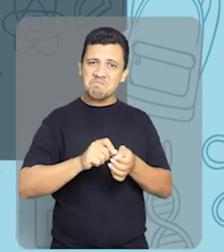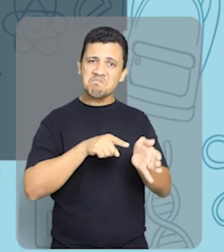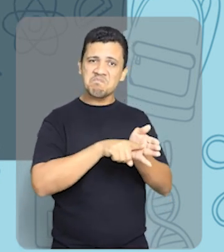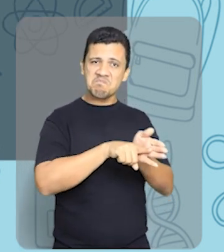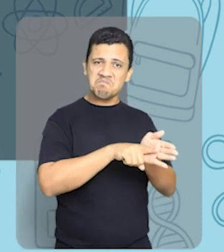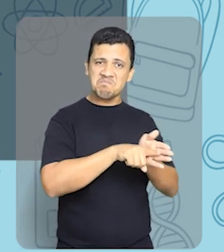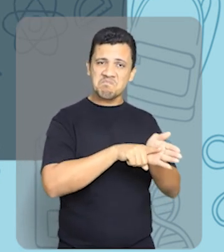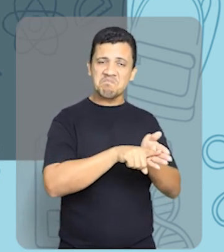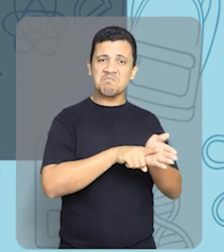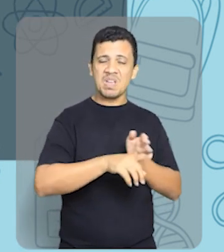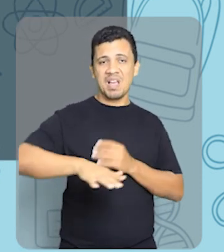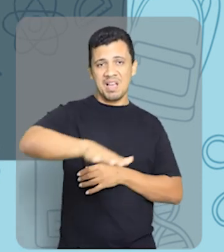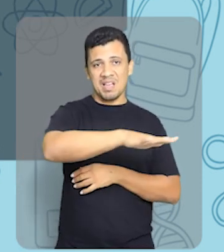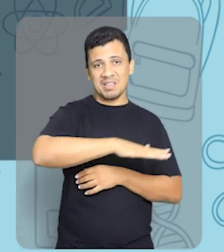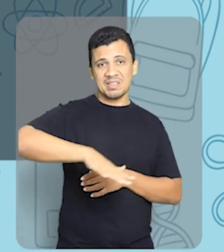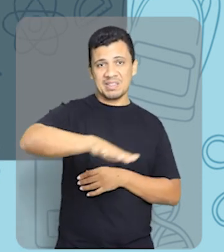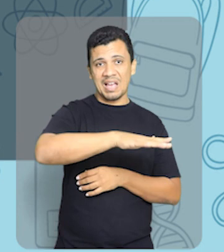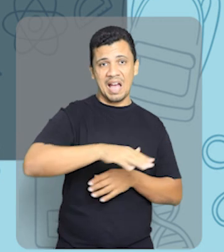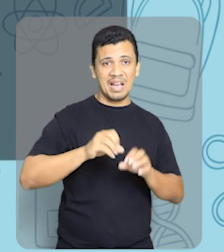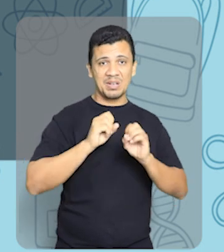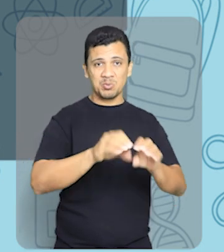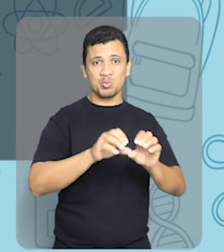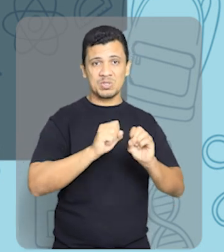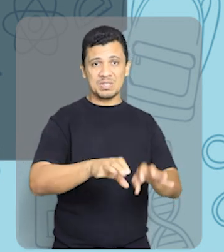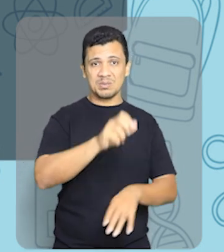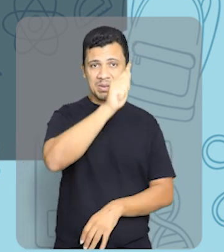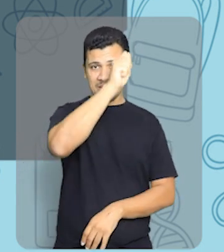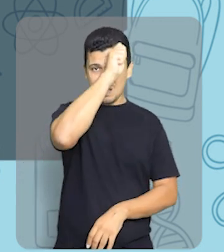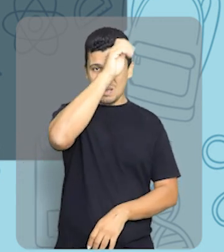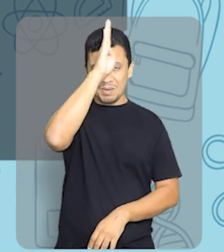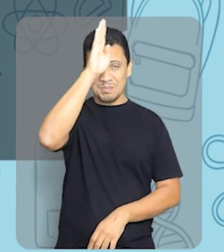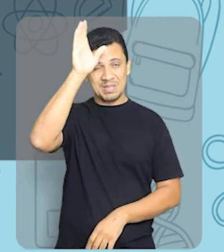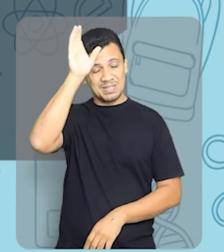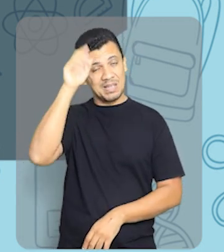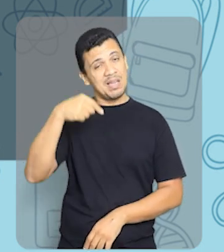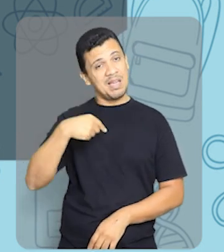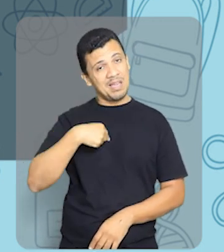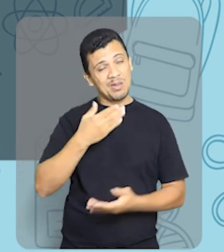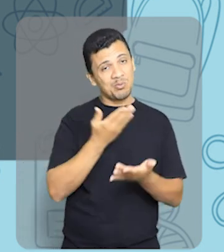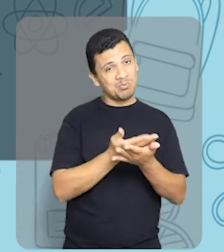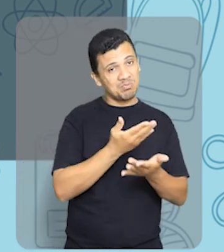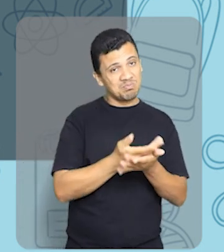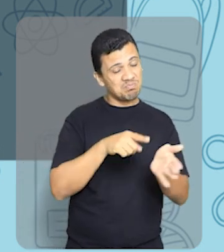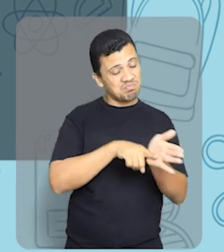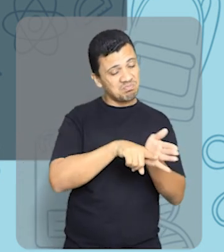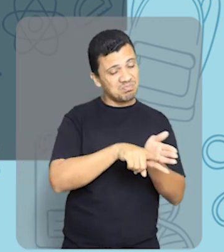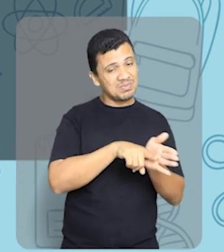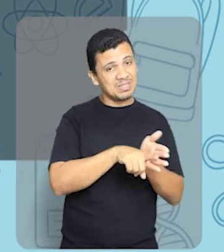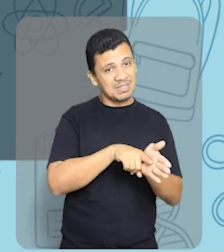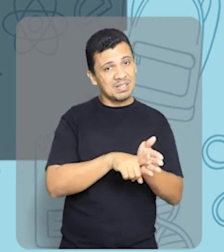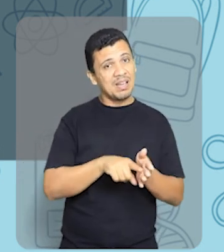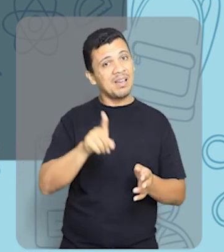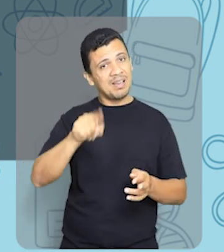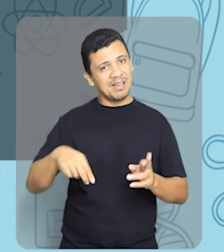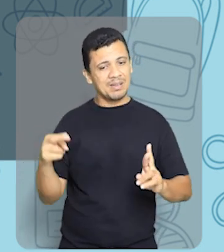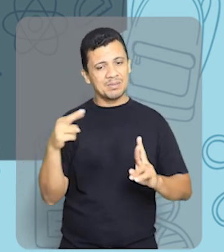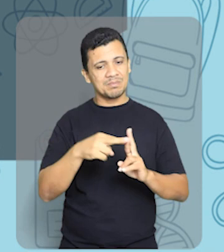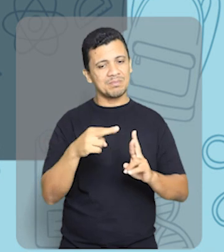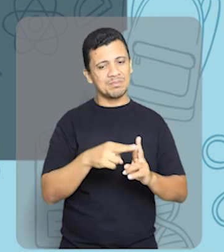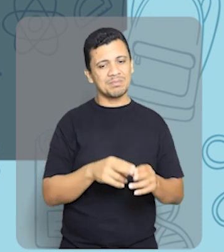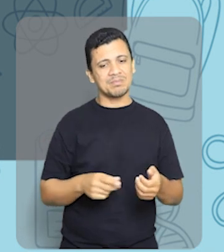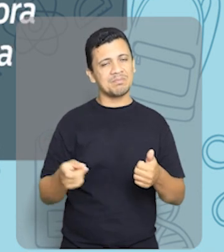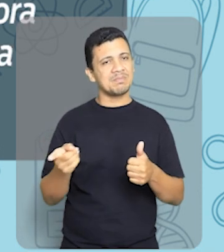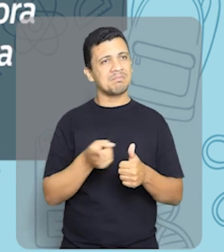na área da alfabetização, que é uma área que eu estudo, e que são grandes referências como